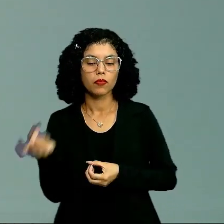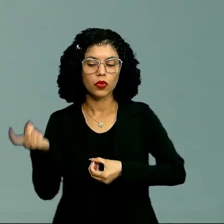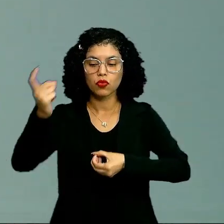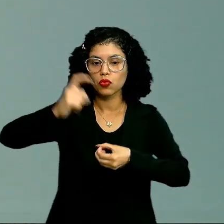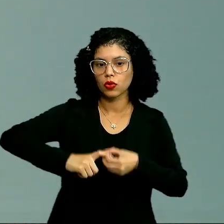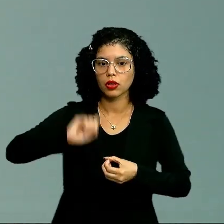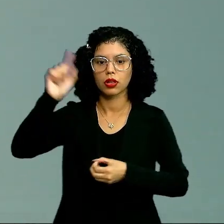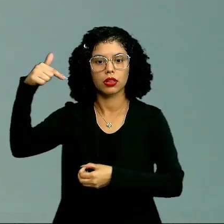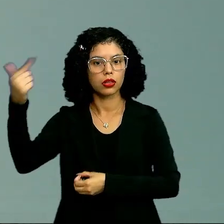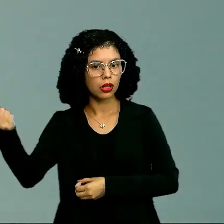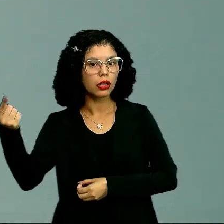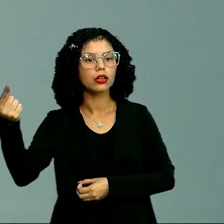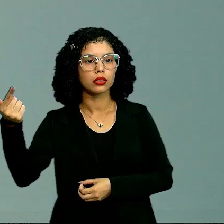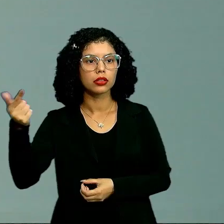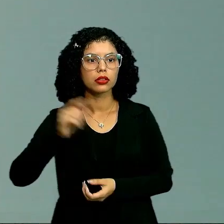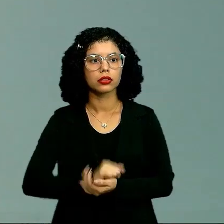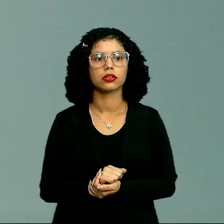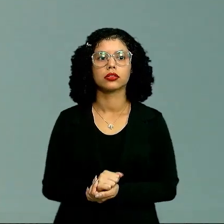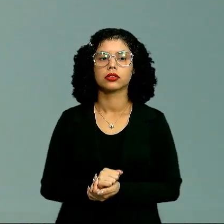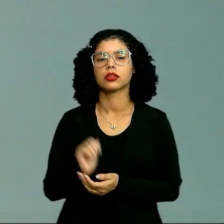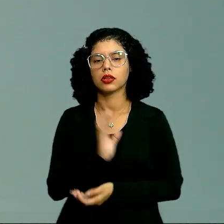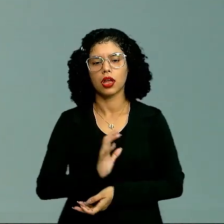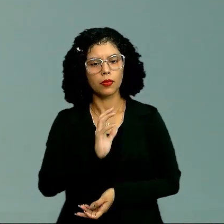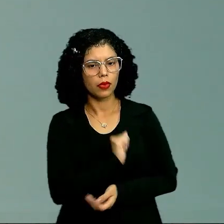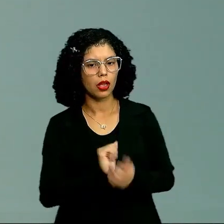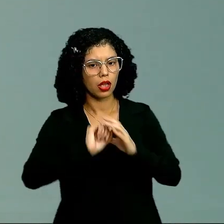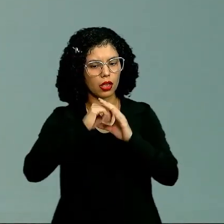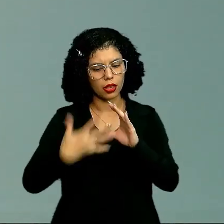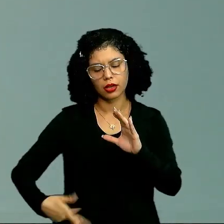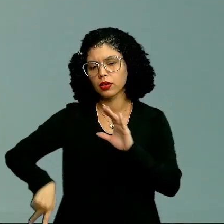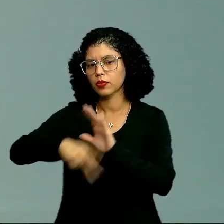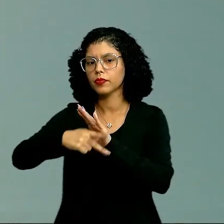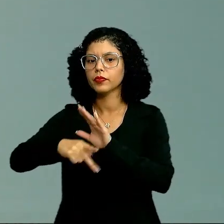volta lá para as lamentações amorosas,